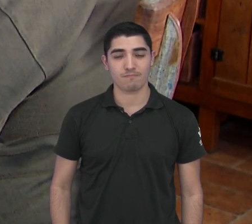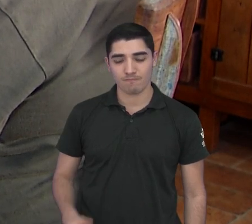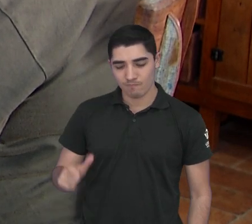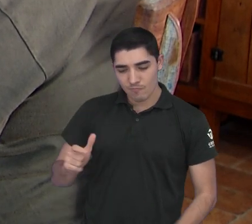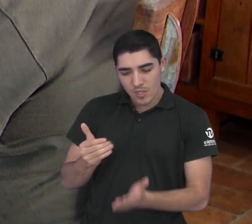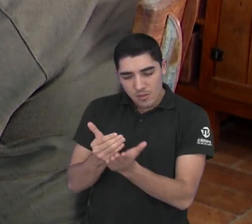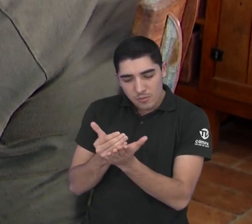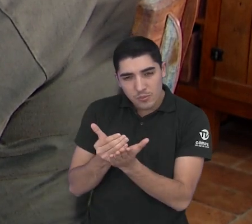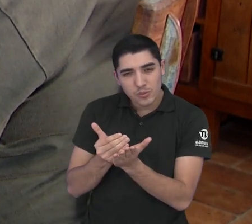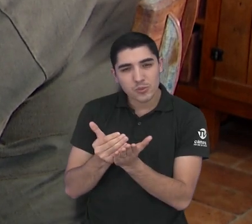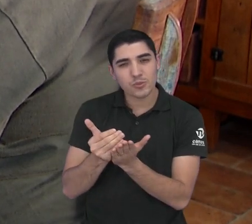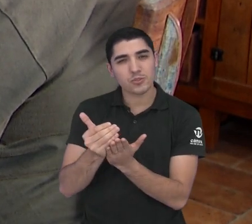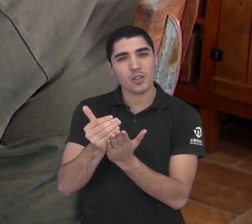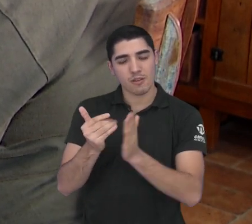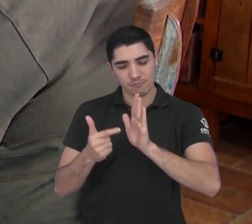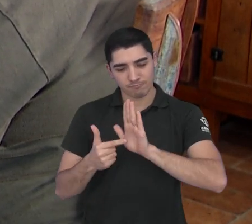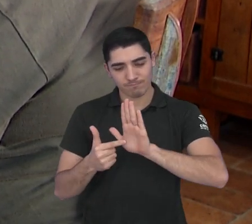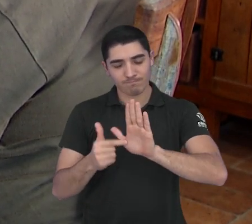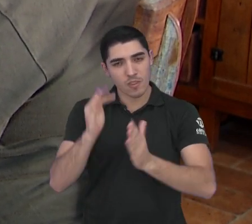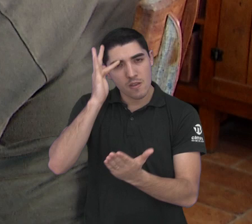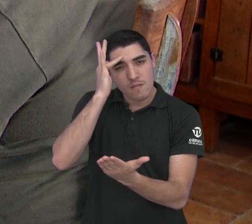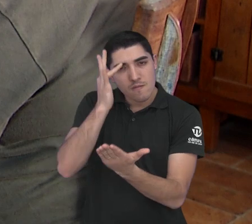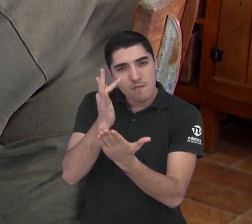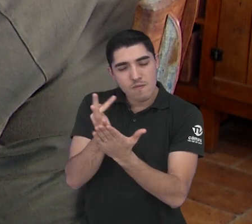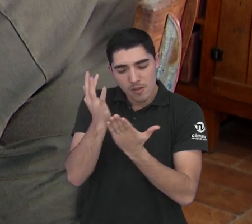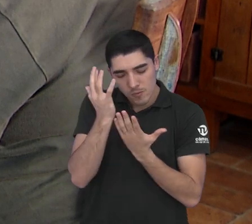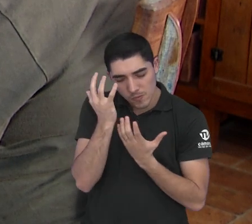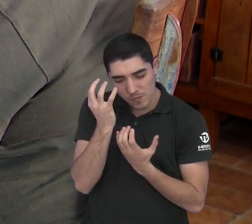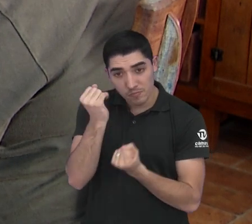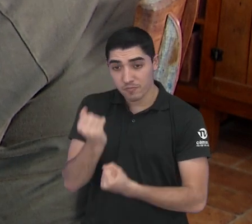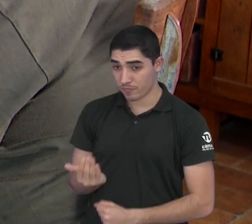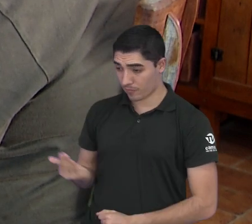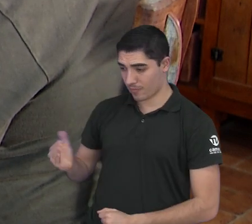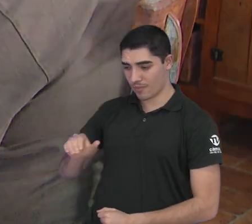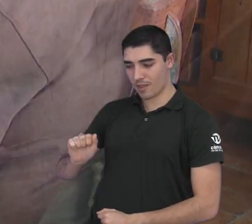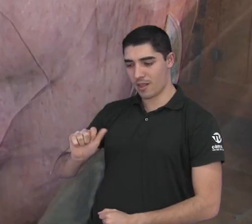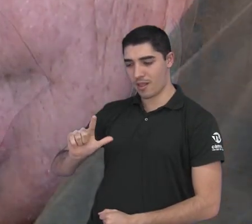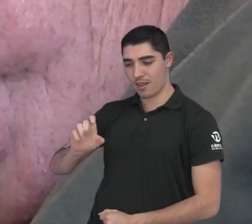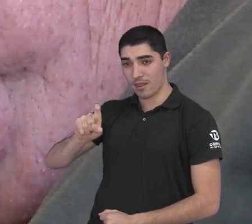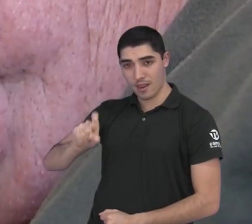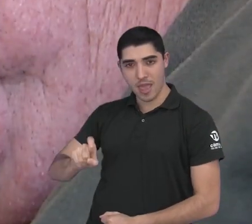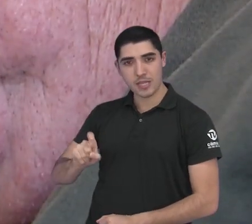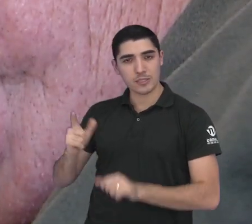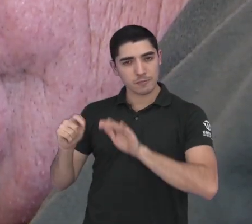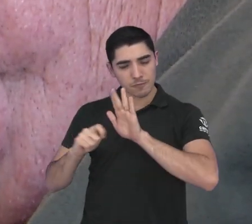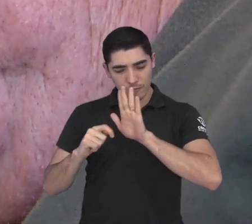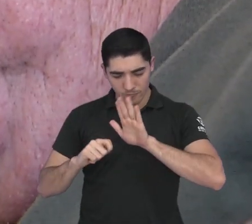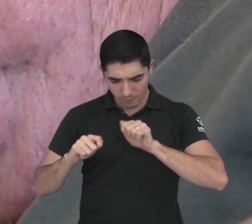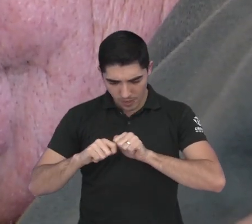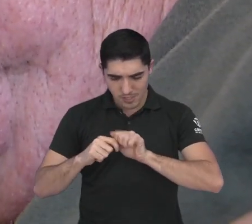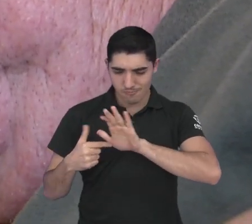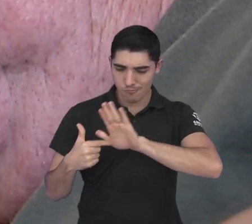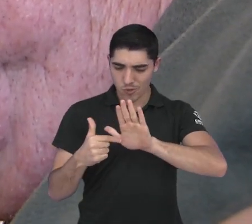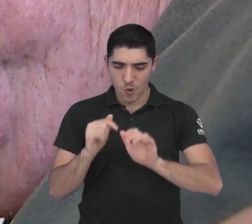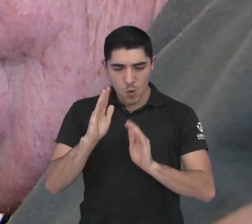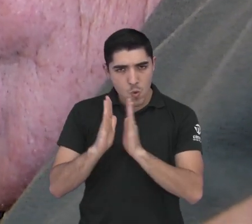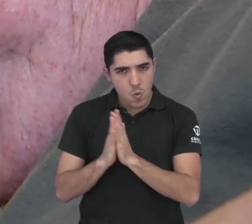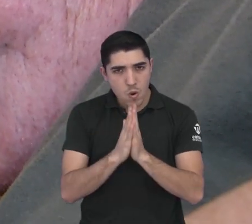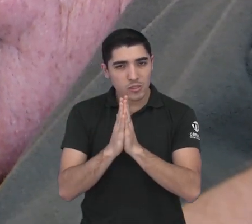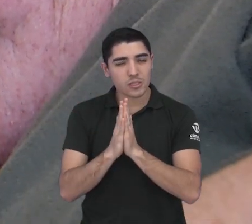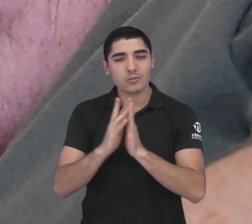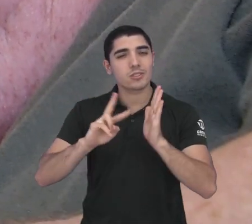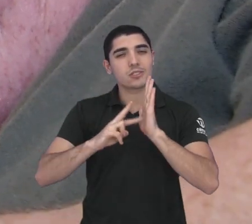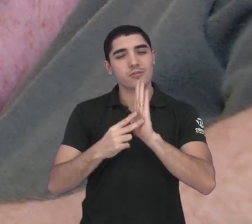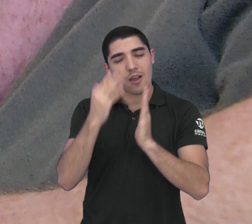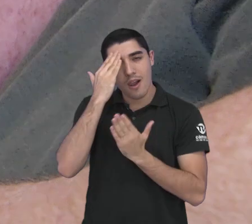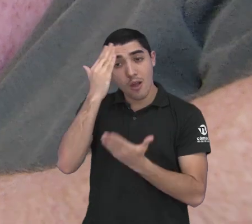Tudo começa com uma demonstração de fé. O diálogo silencioso do Alex é uma manifestação de agradecimento. No